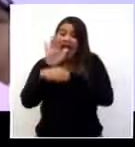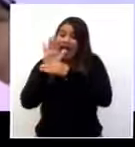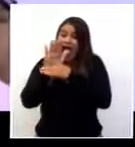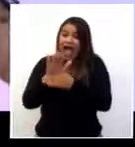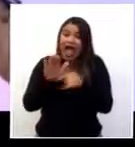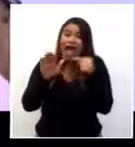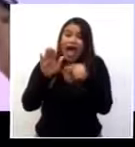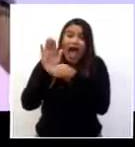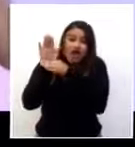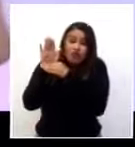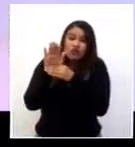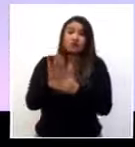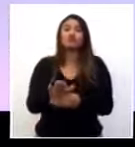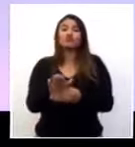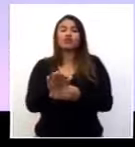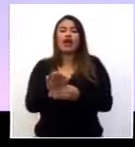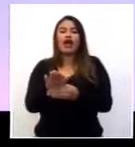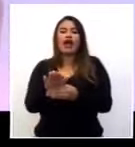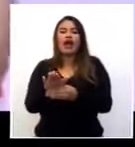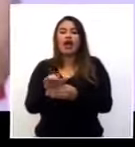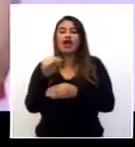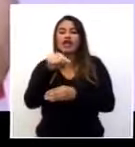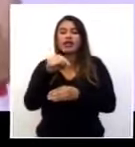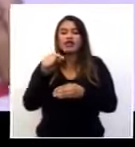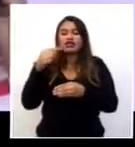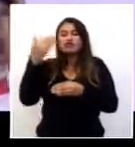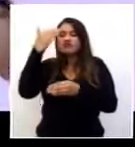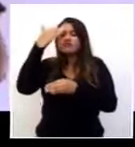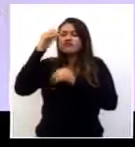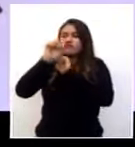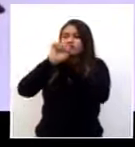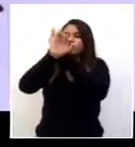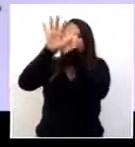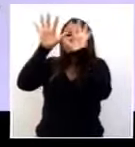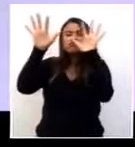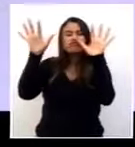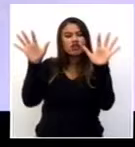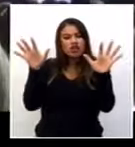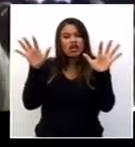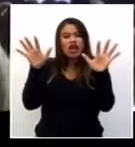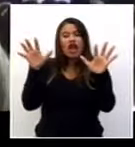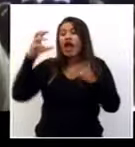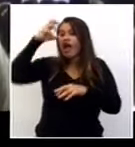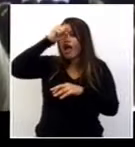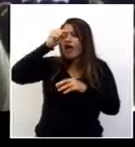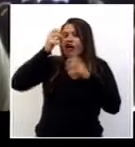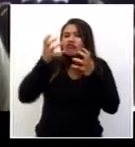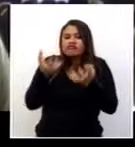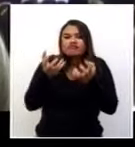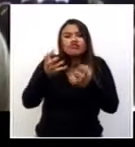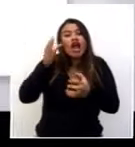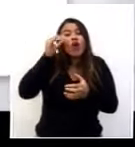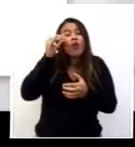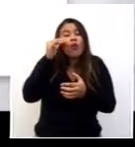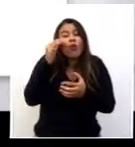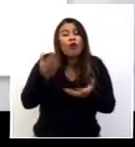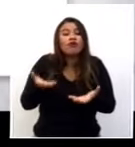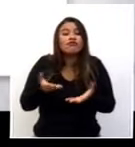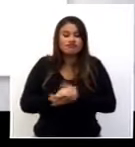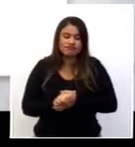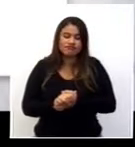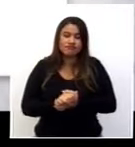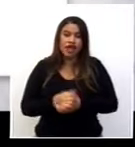este aluno a compreender o mundo, a se incluir no curso da aprendizagem? Eu preciso,